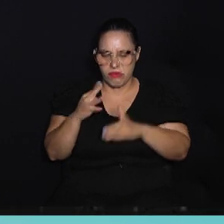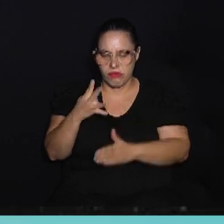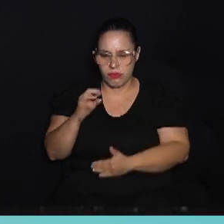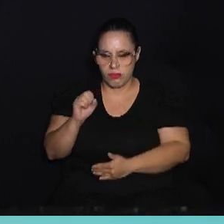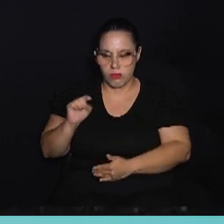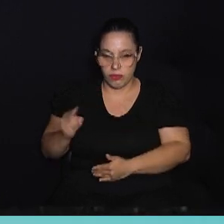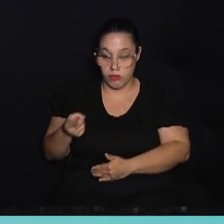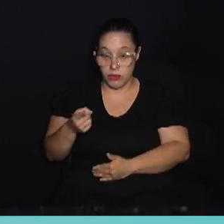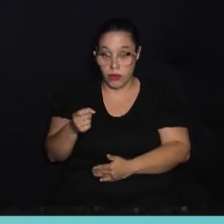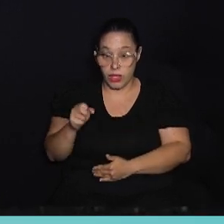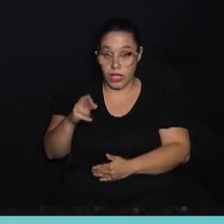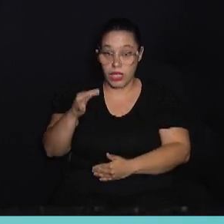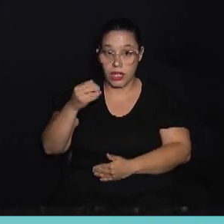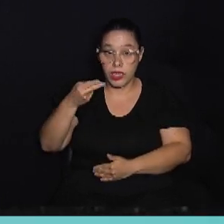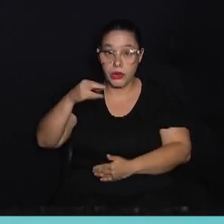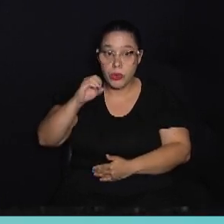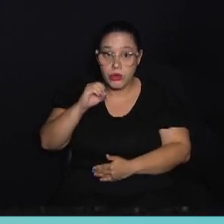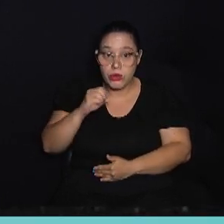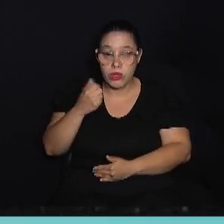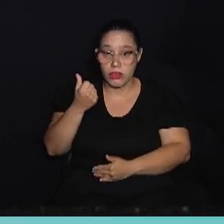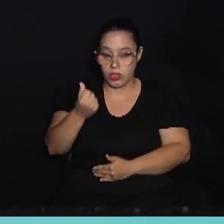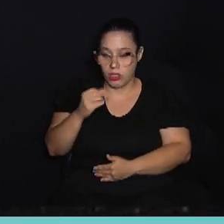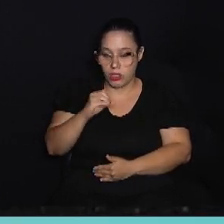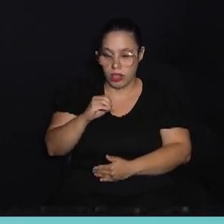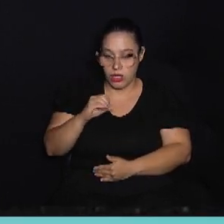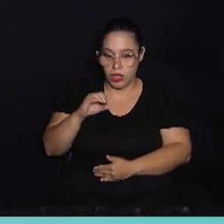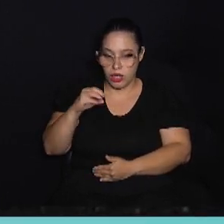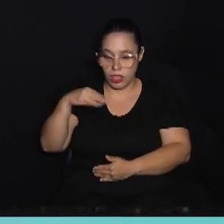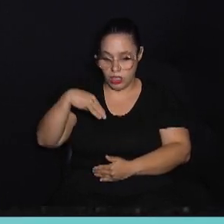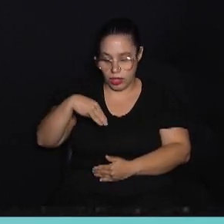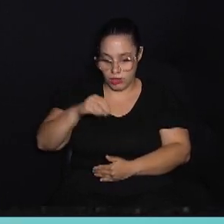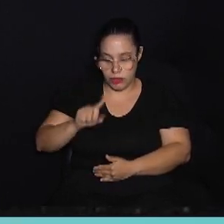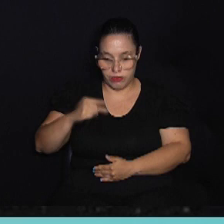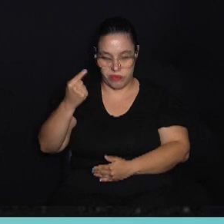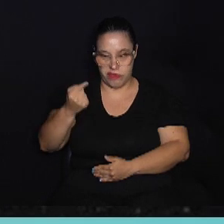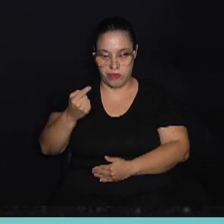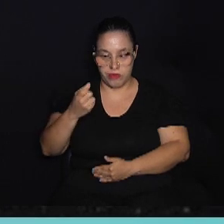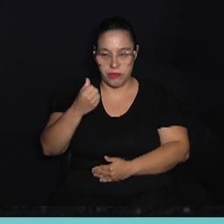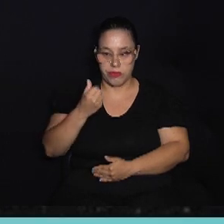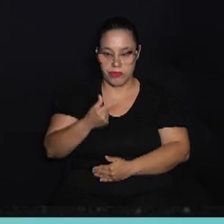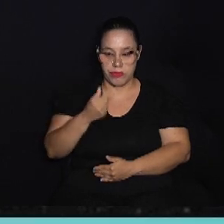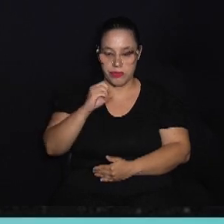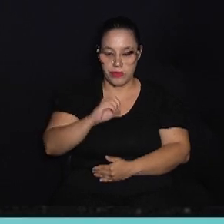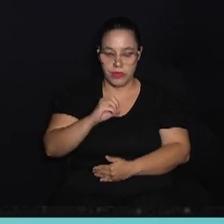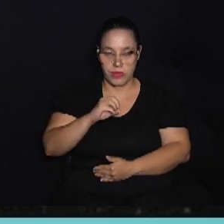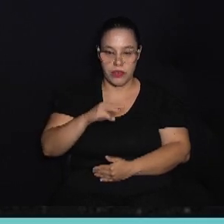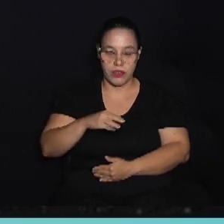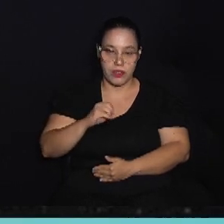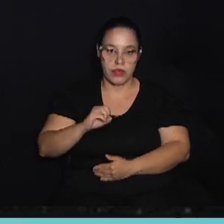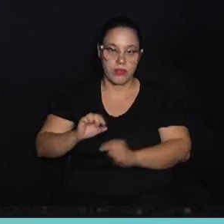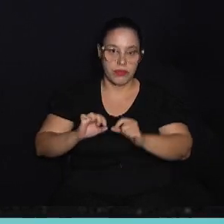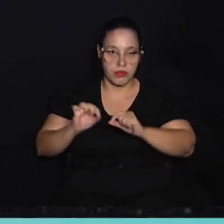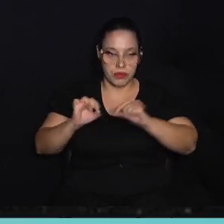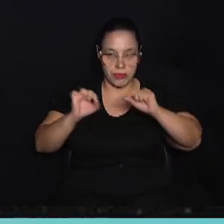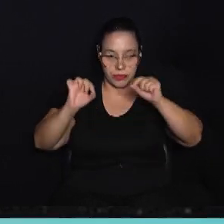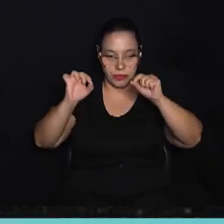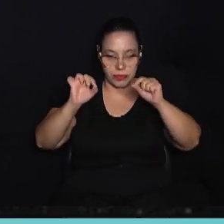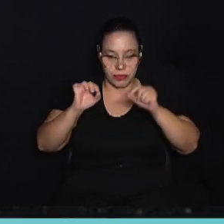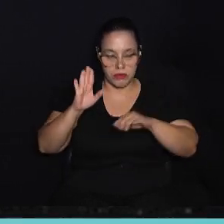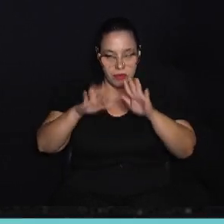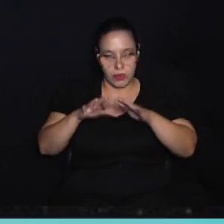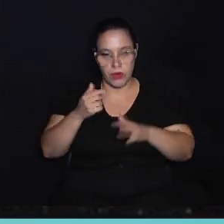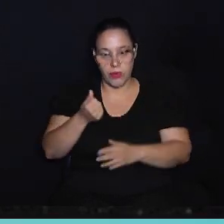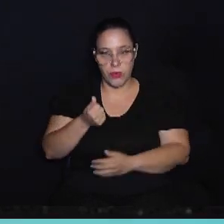haja aproximadamente 40 mil detritos de pelo menos 10 centímetros e outros 130 milhões